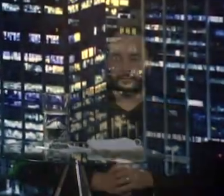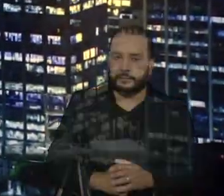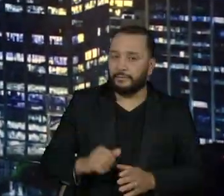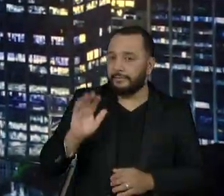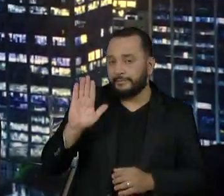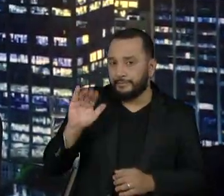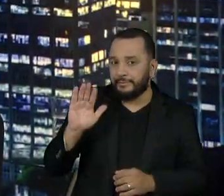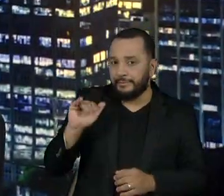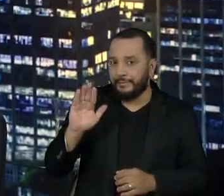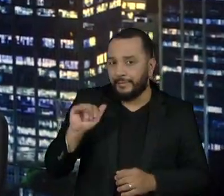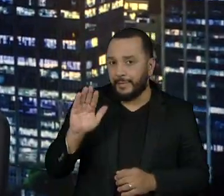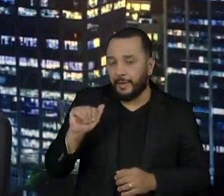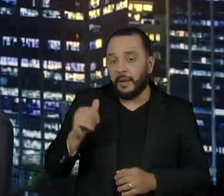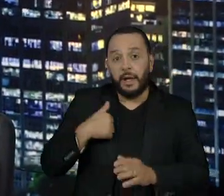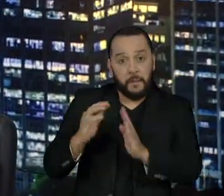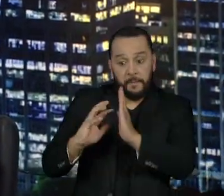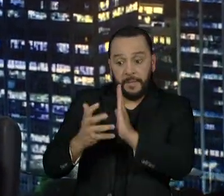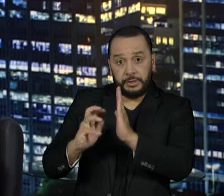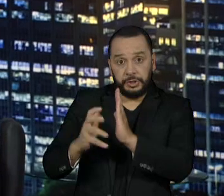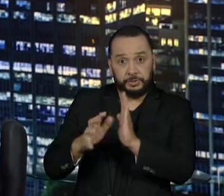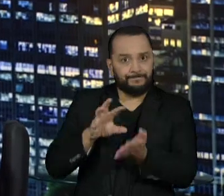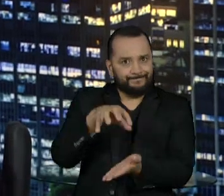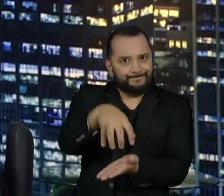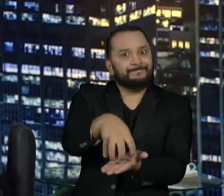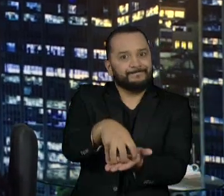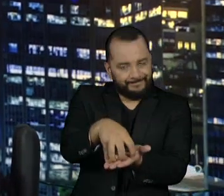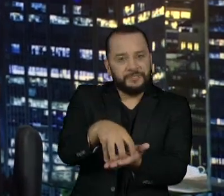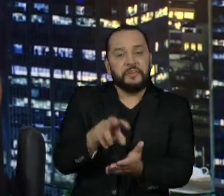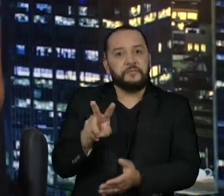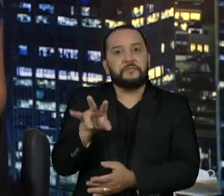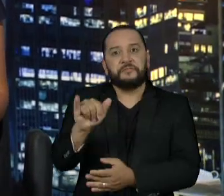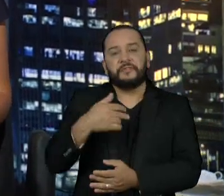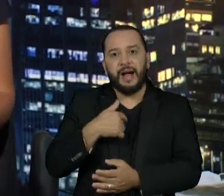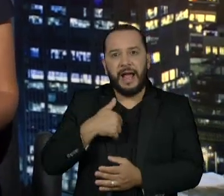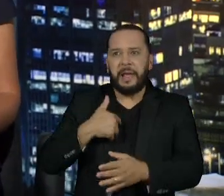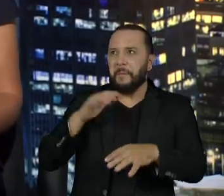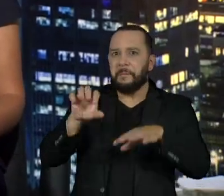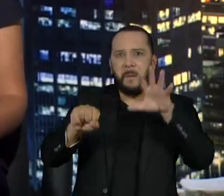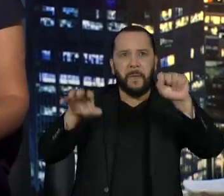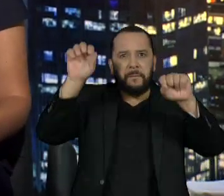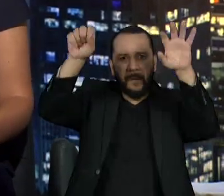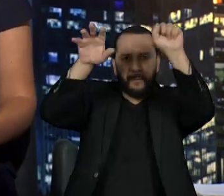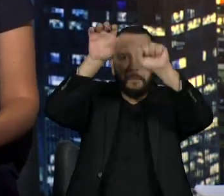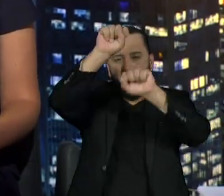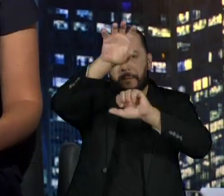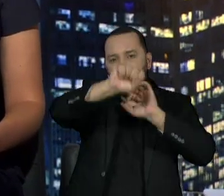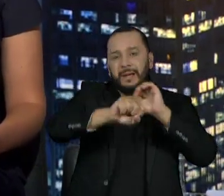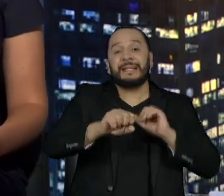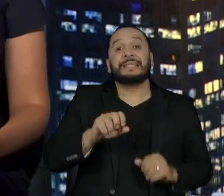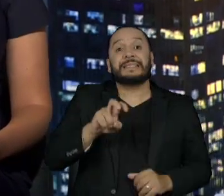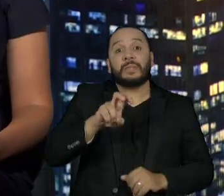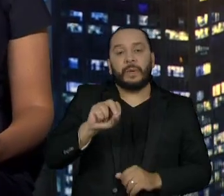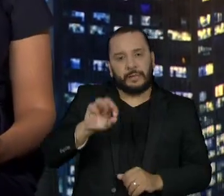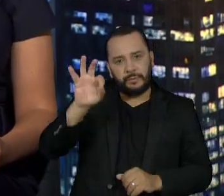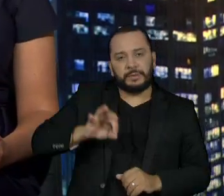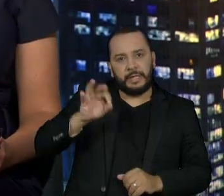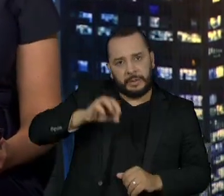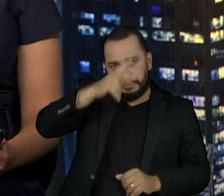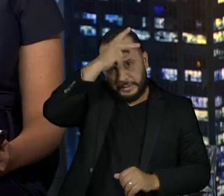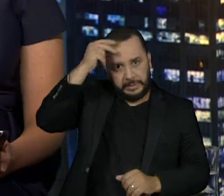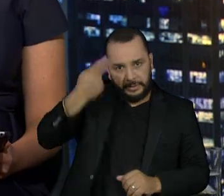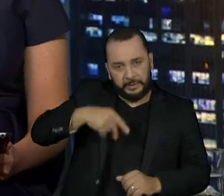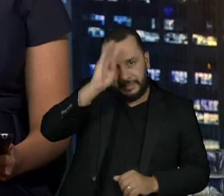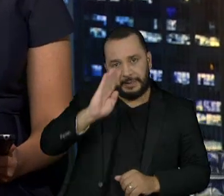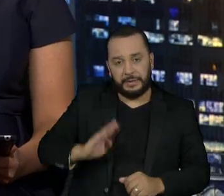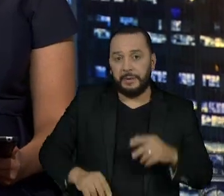Olá. Os partidos do Centrão vão comandar quase metade dos municípios brasileiros. O PSDB venceu na